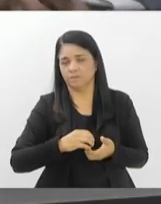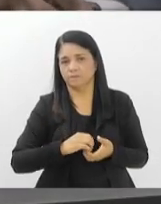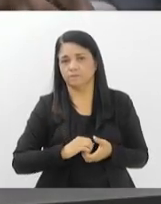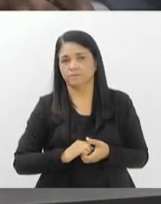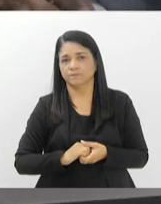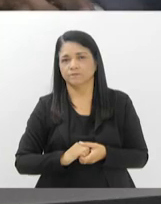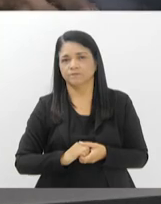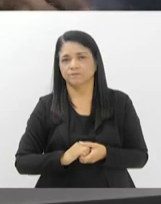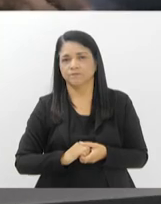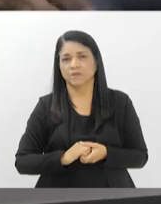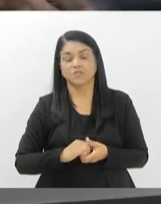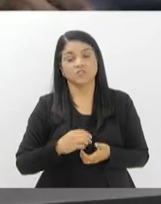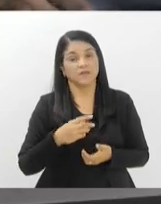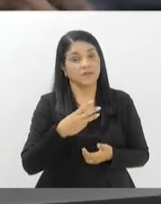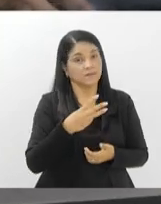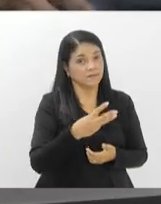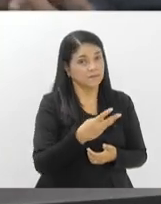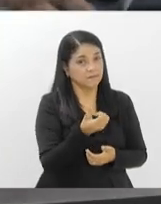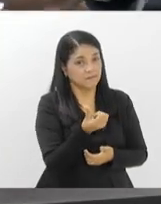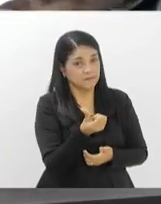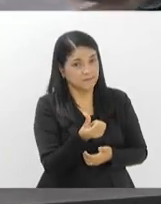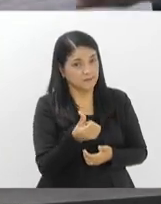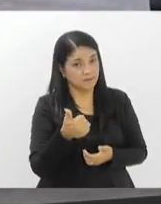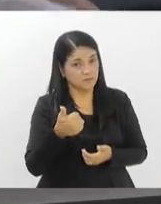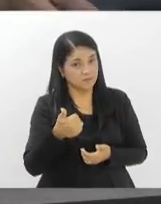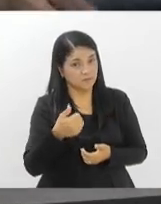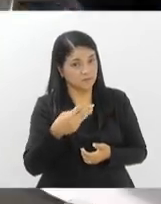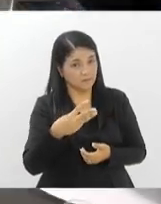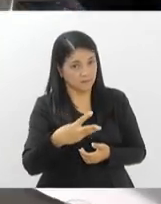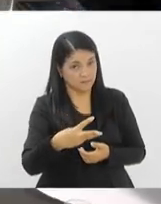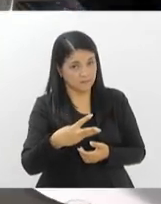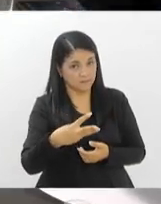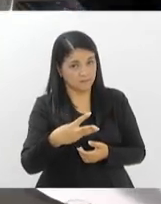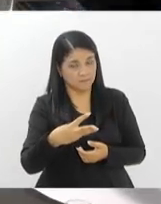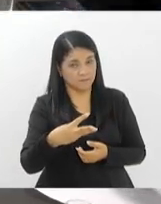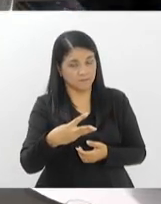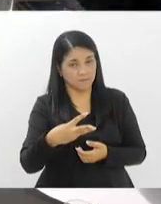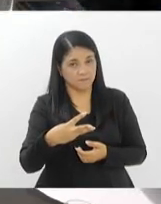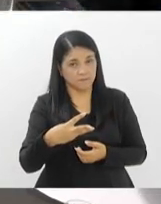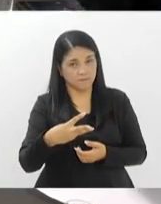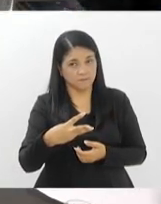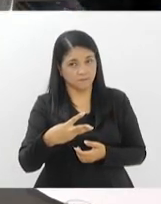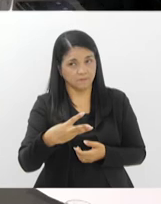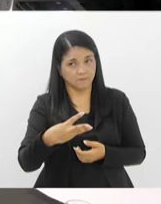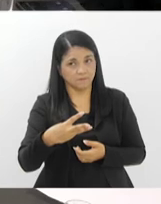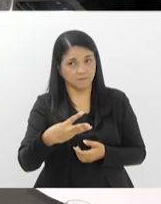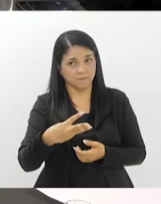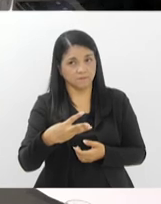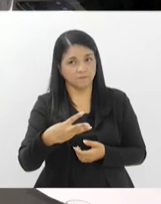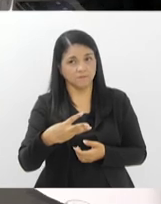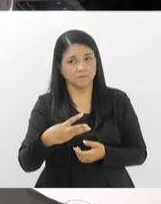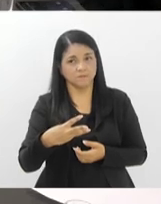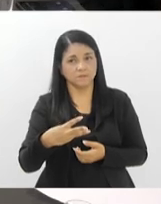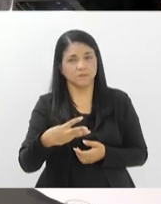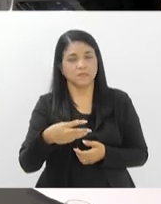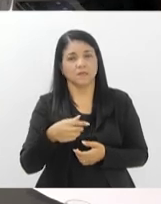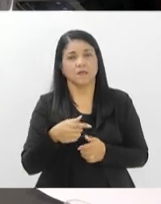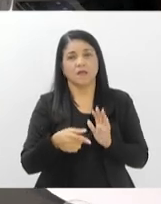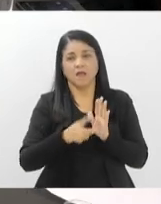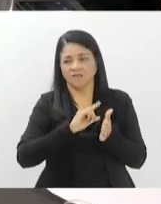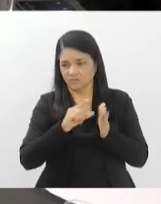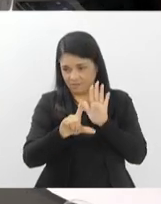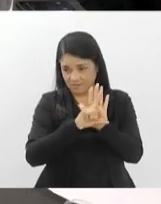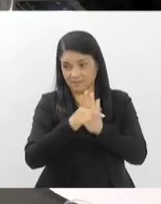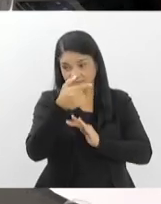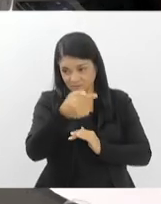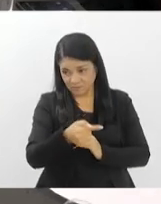acho que é 3613, né? É, também era nesse sentido, só um enquanto era a 7.329